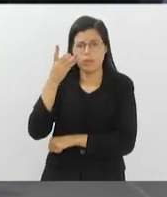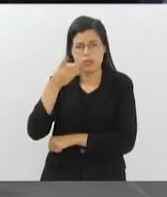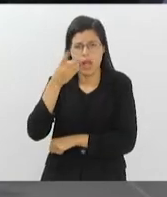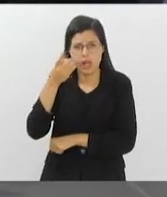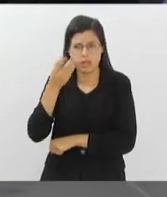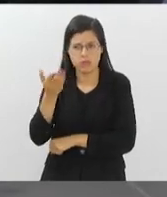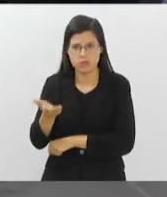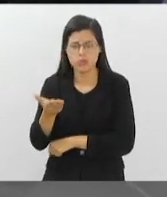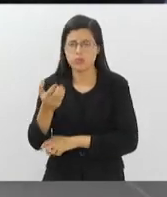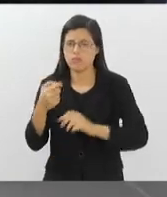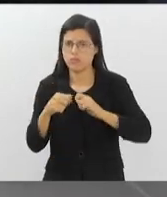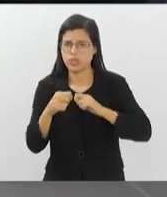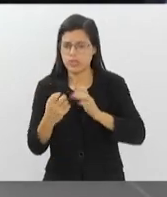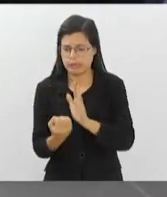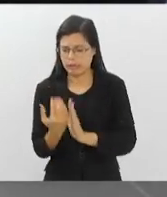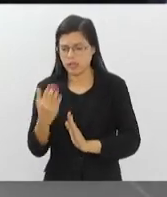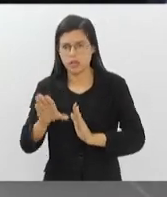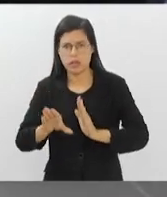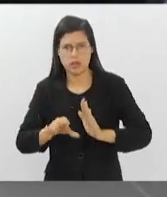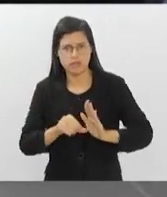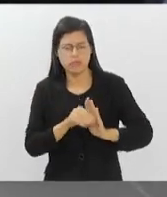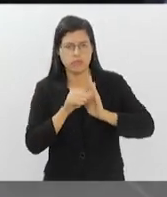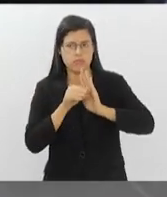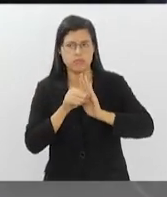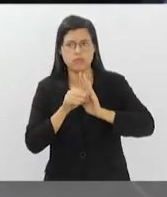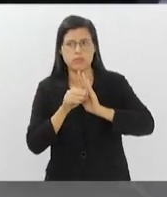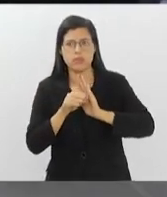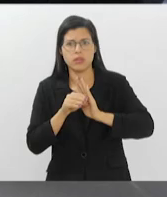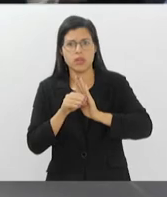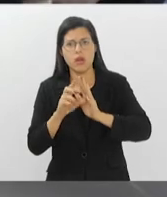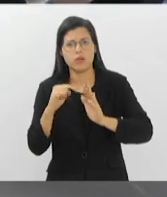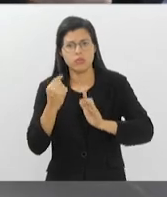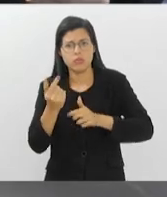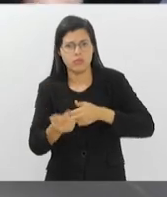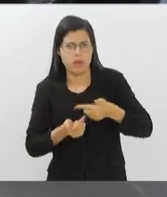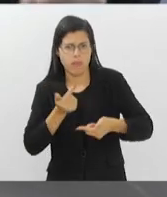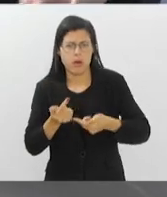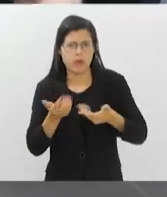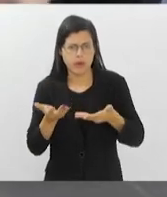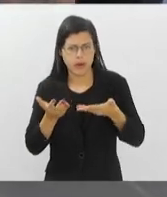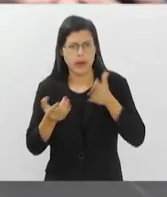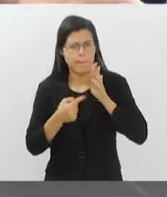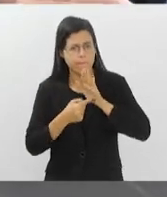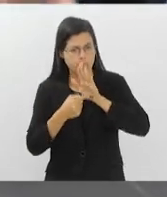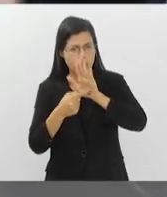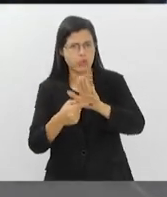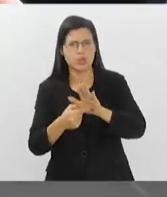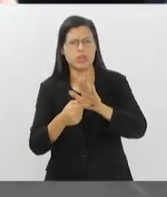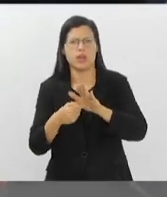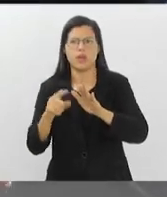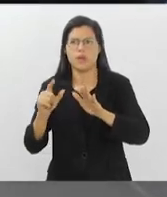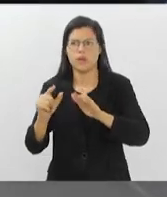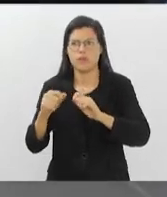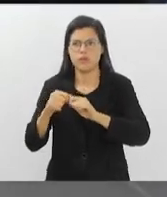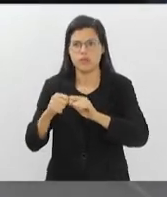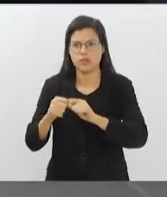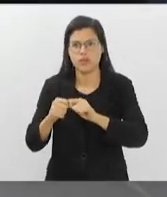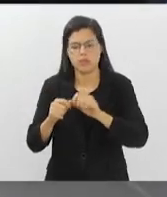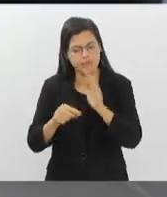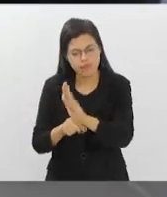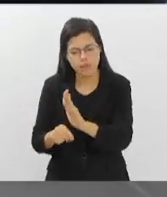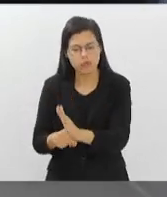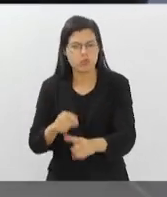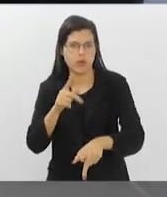faz a emenda, né, porque faz parte do nosso trabalho. Nós queremos, então, prestar contas daquilo que nós estamos fazendo em benefício da